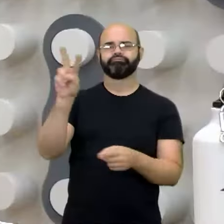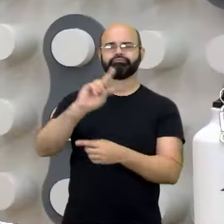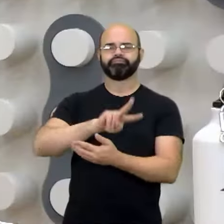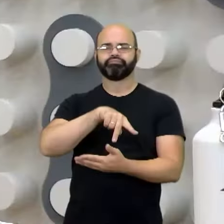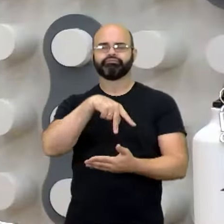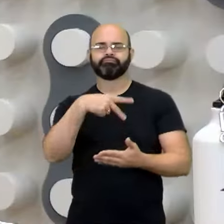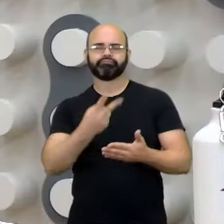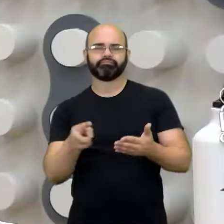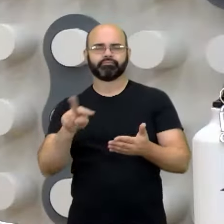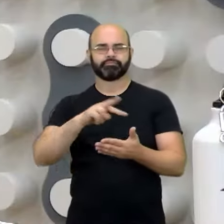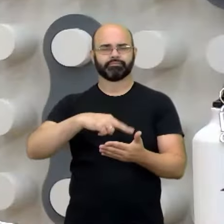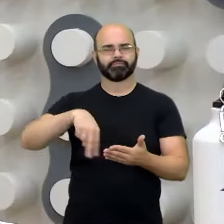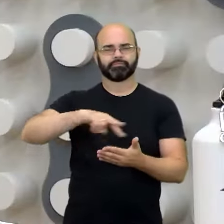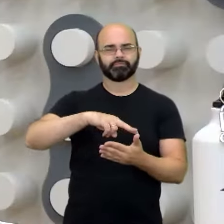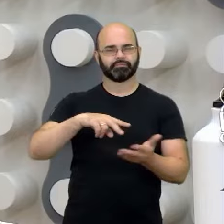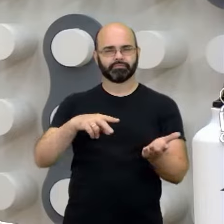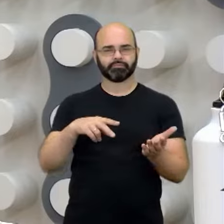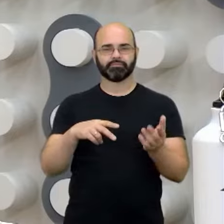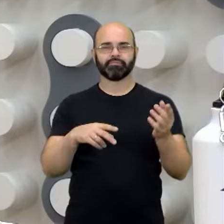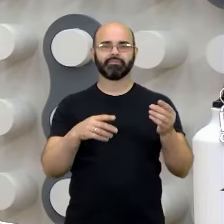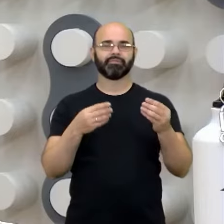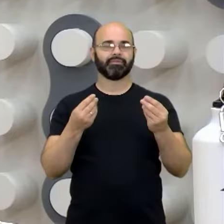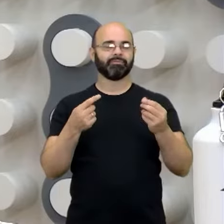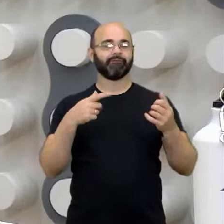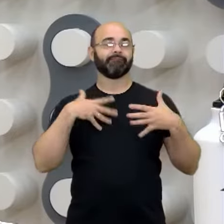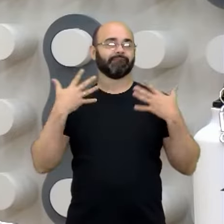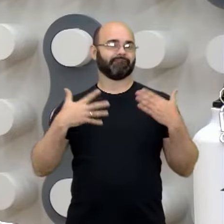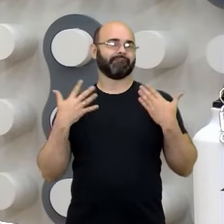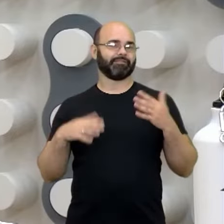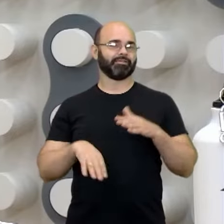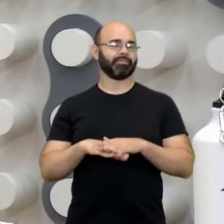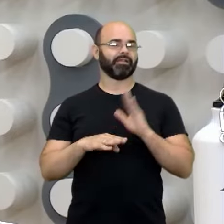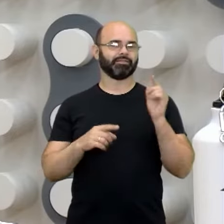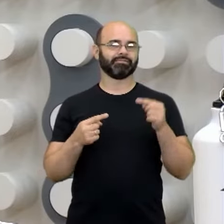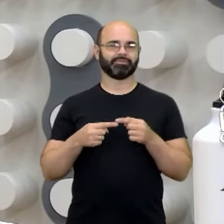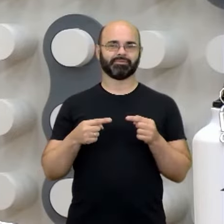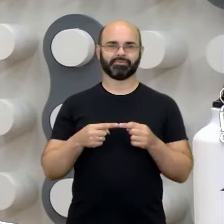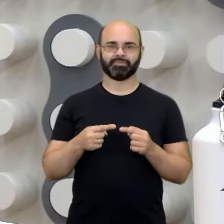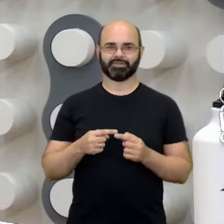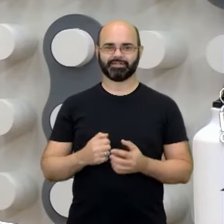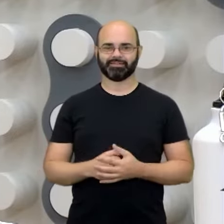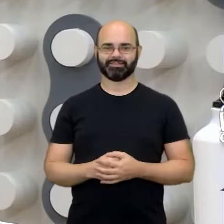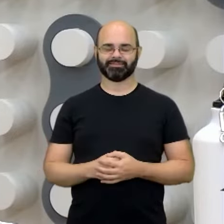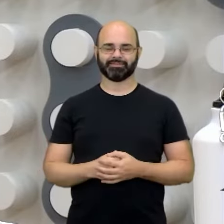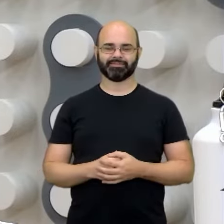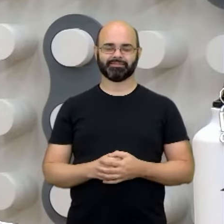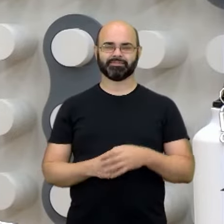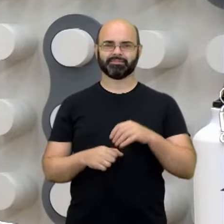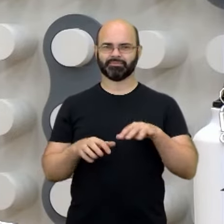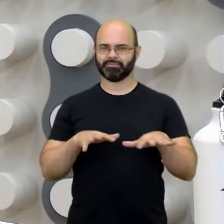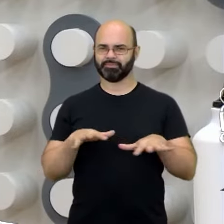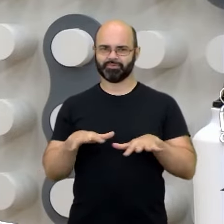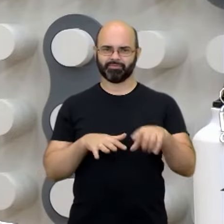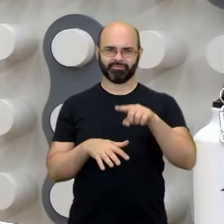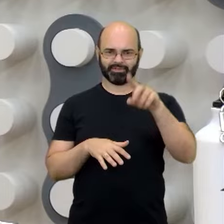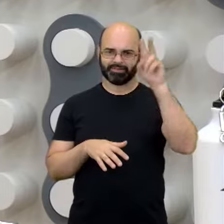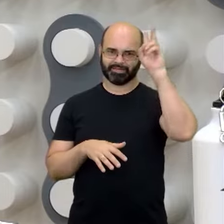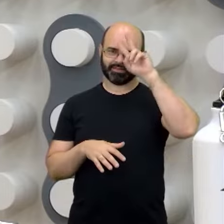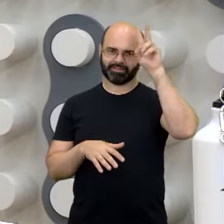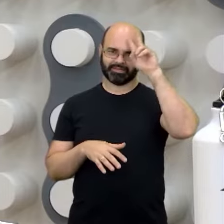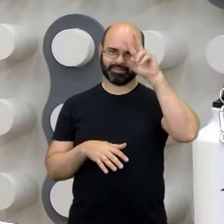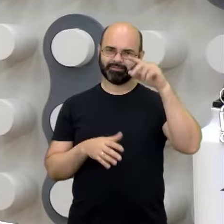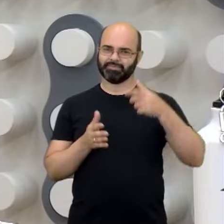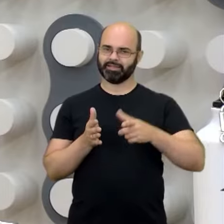dança, normalmente tem essa parte de ser mais animada, tudo bem? Então, vocês lembrem-se dos movimentos, como nós falamos,